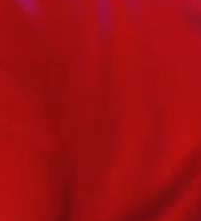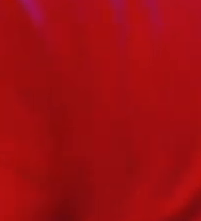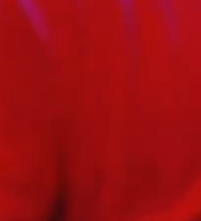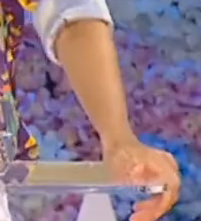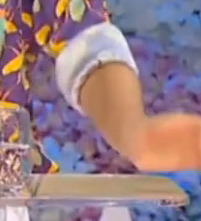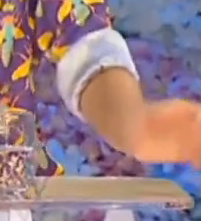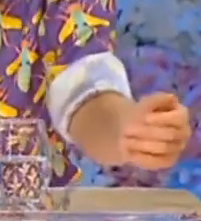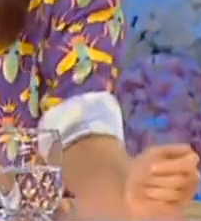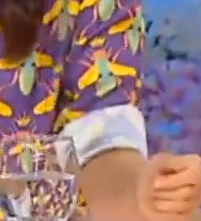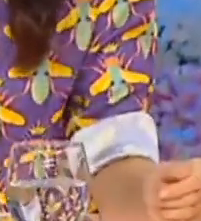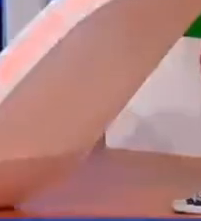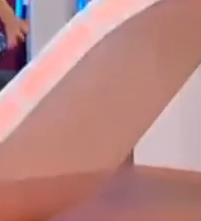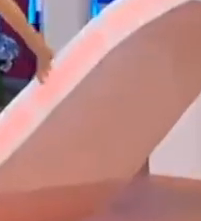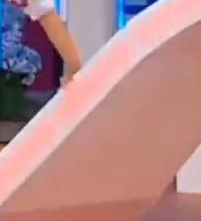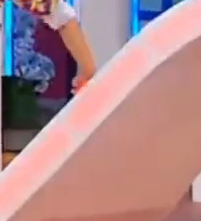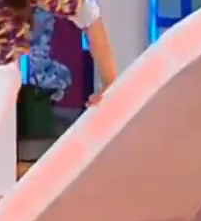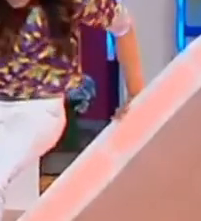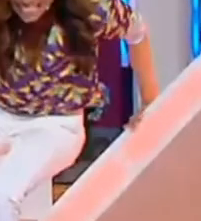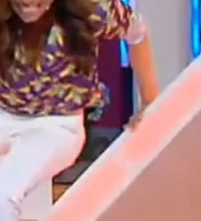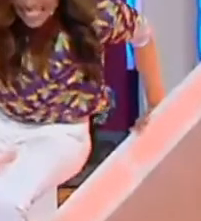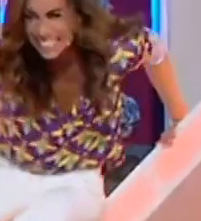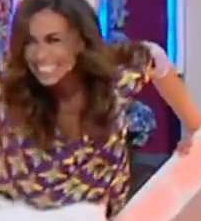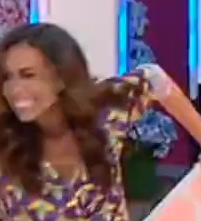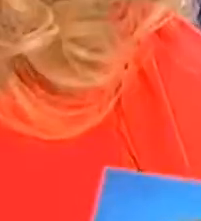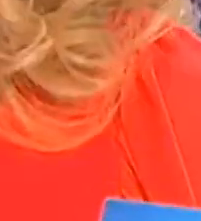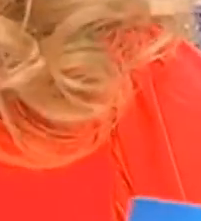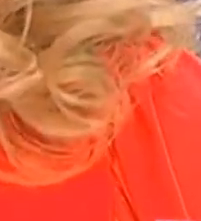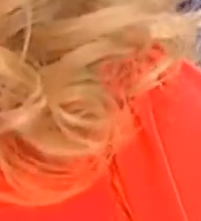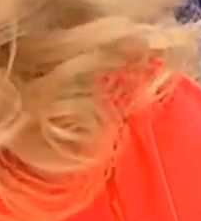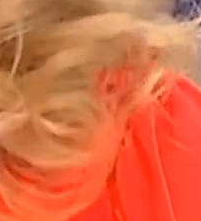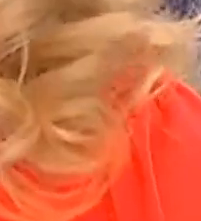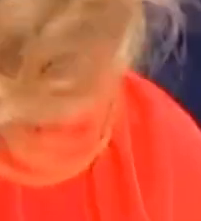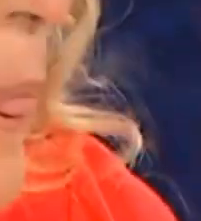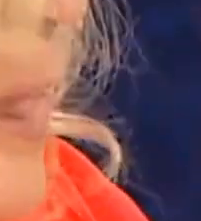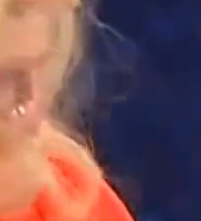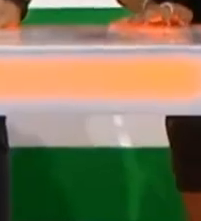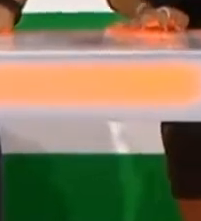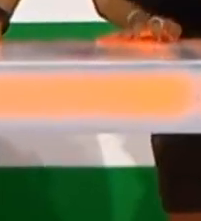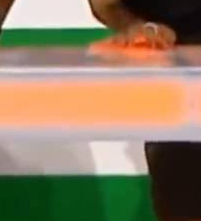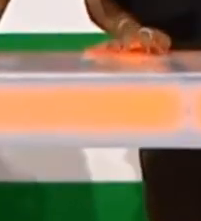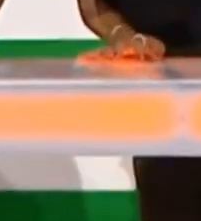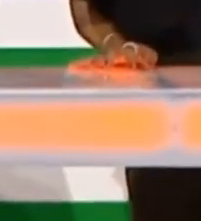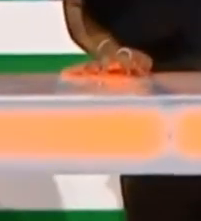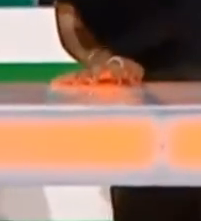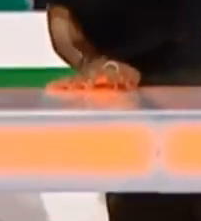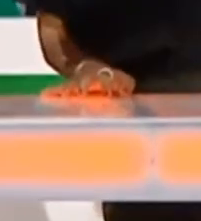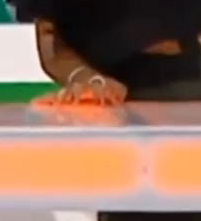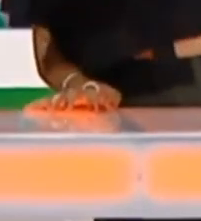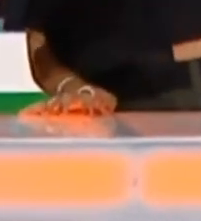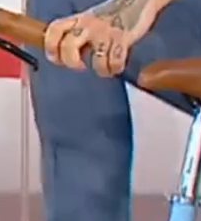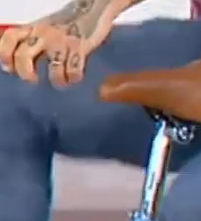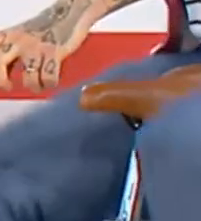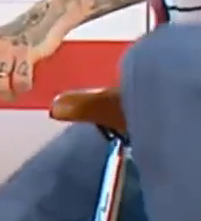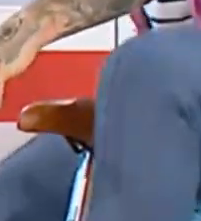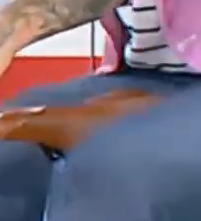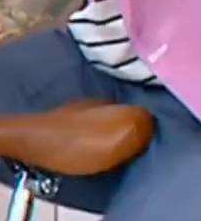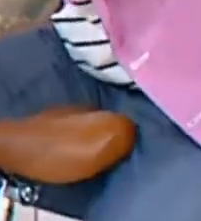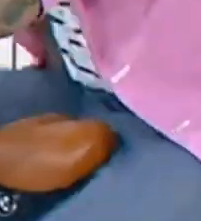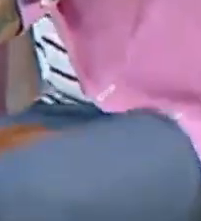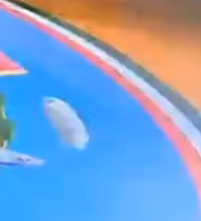Promessas. Com os capitães de equipa. Eu sou o Manuel Guedes. deixa ver.